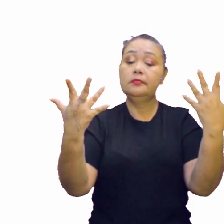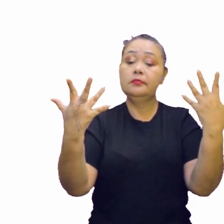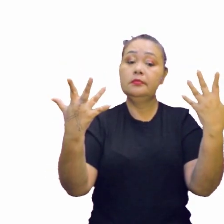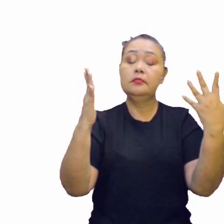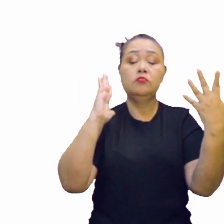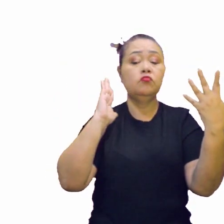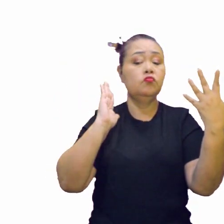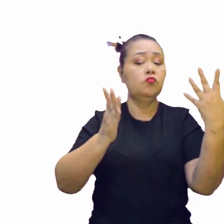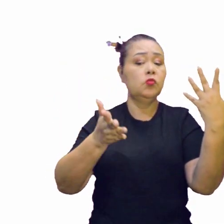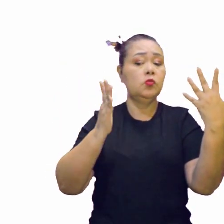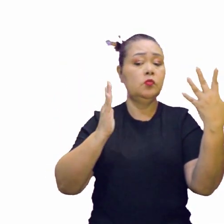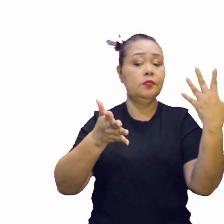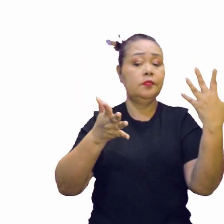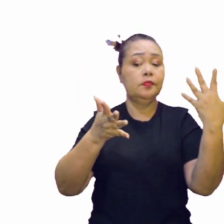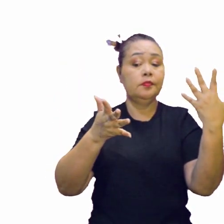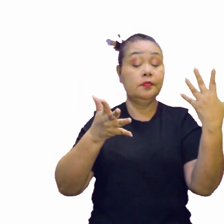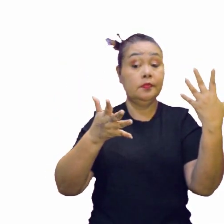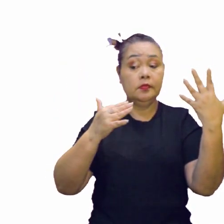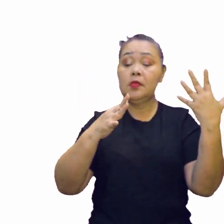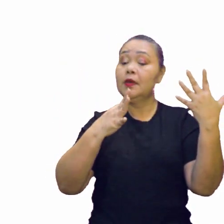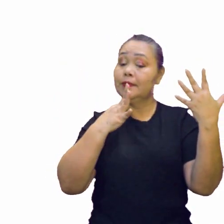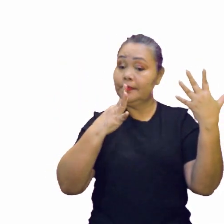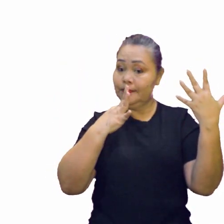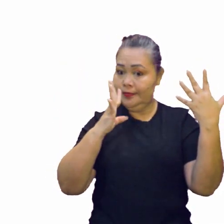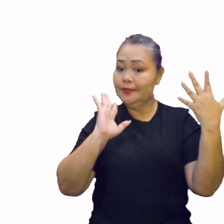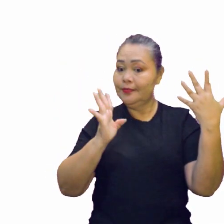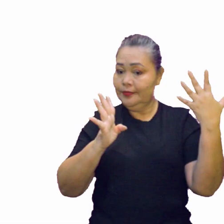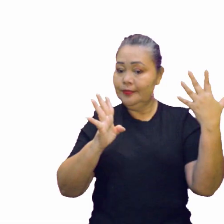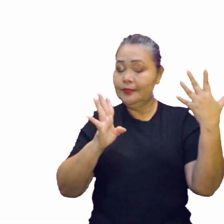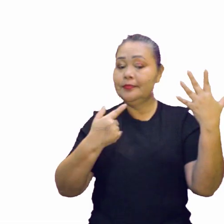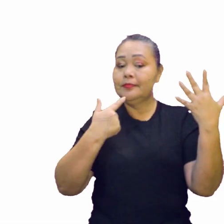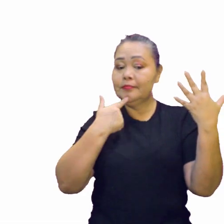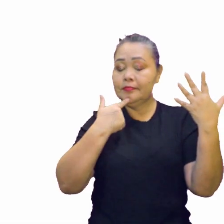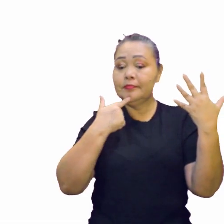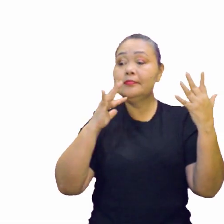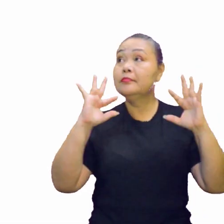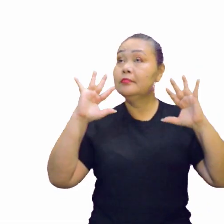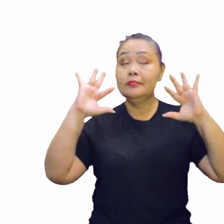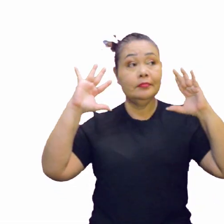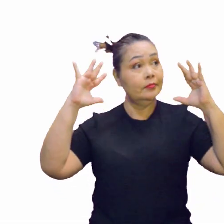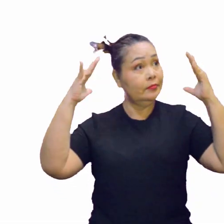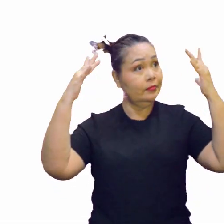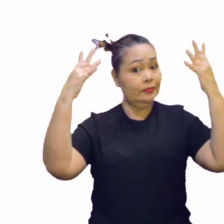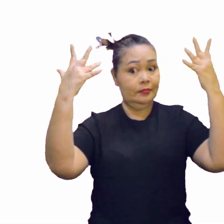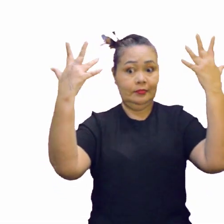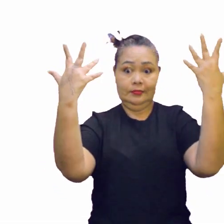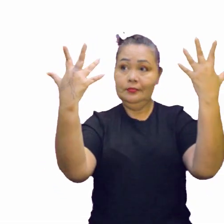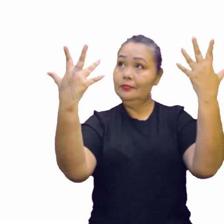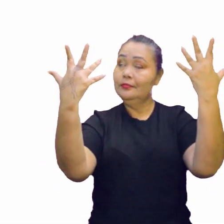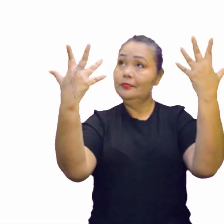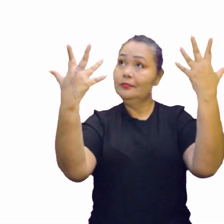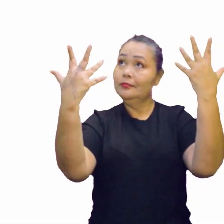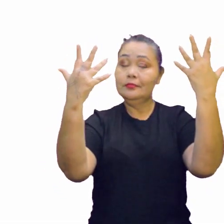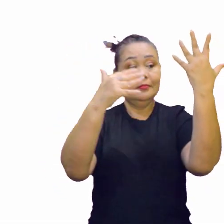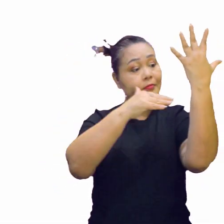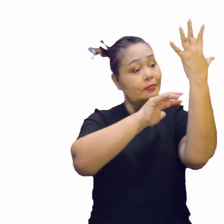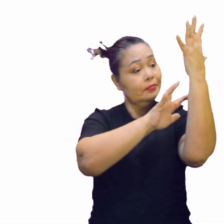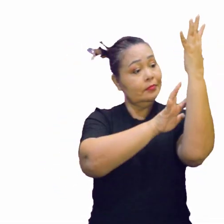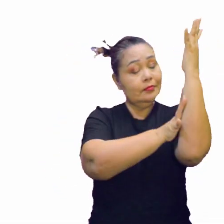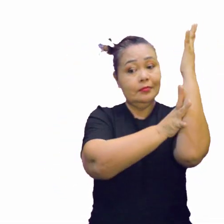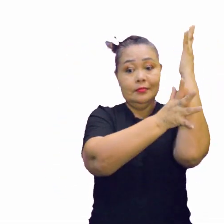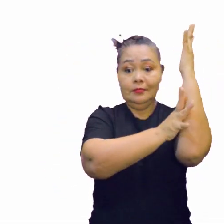né, economicamente conhecidas, e das estratificações das árvores florestais.